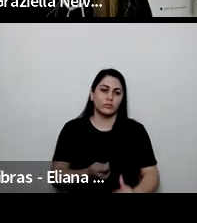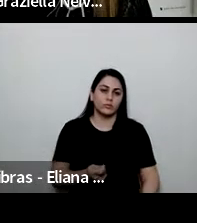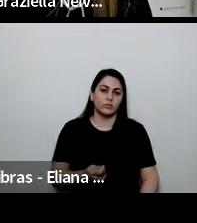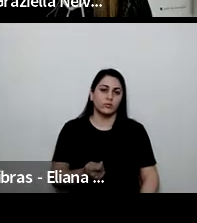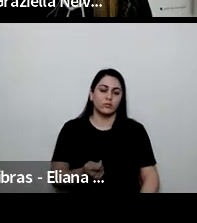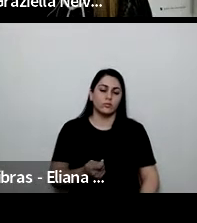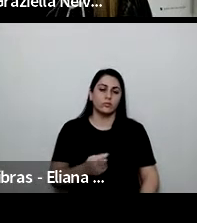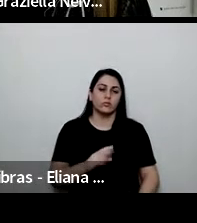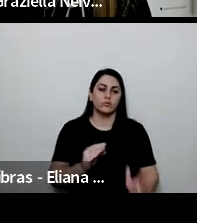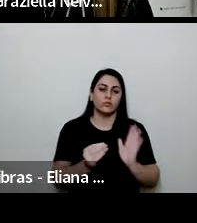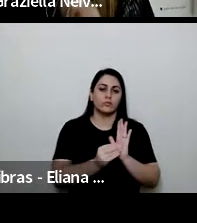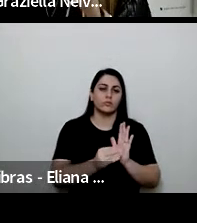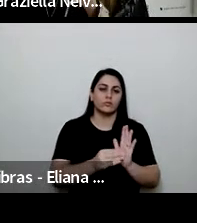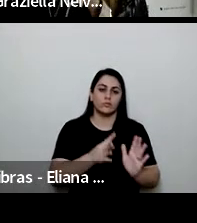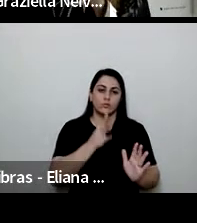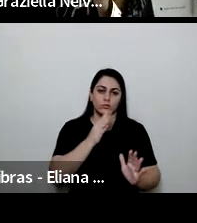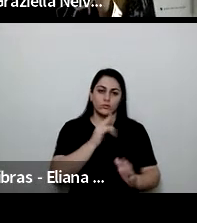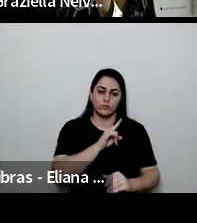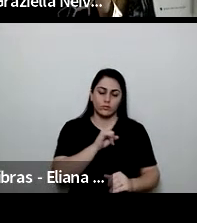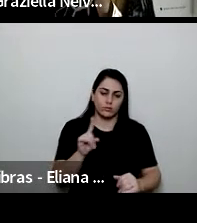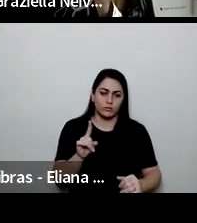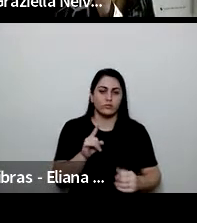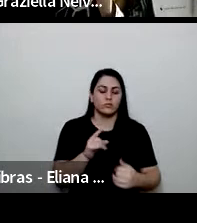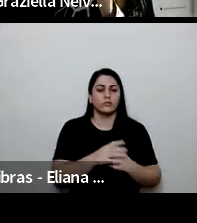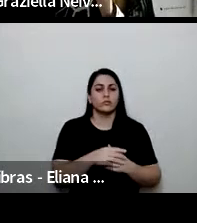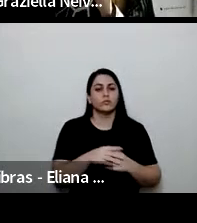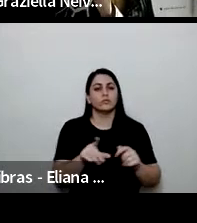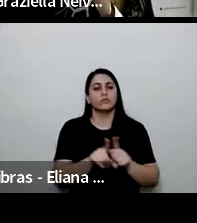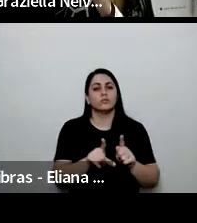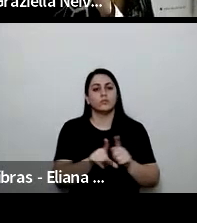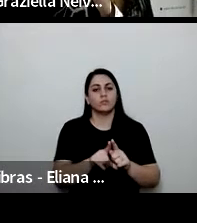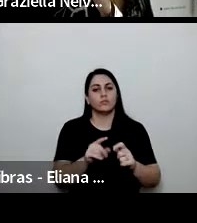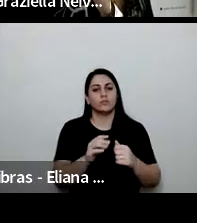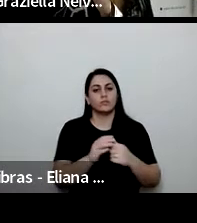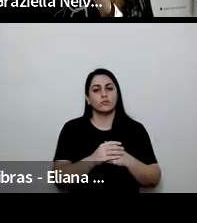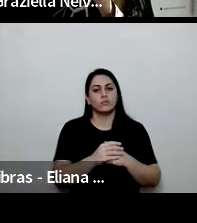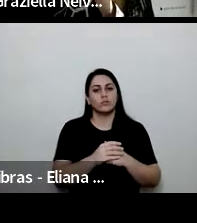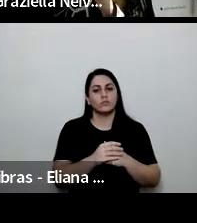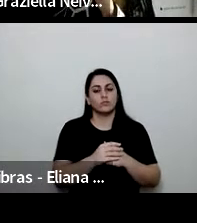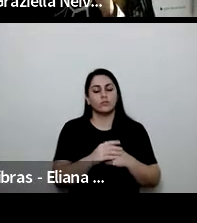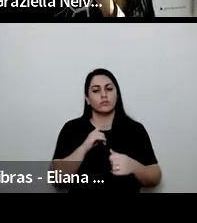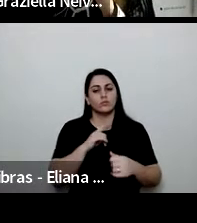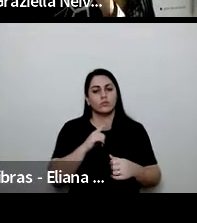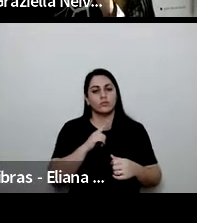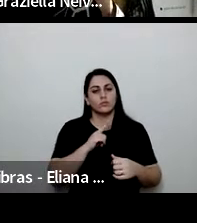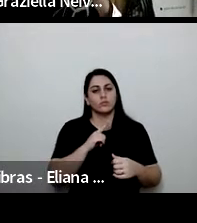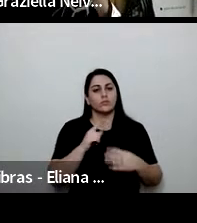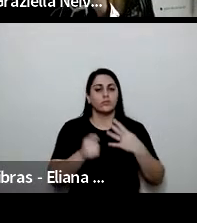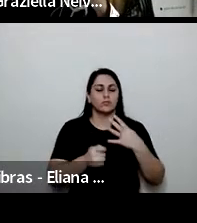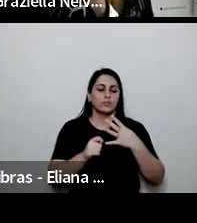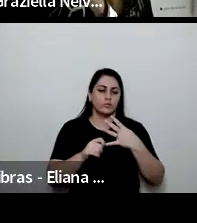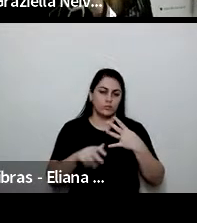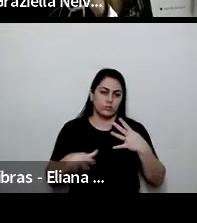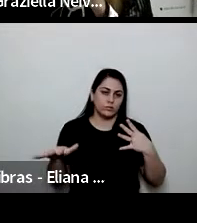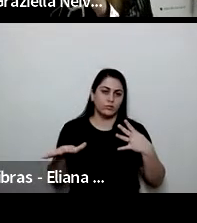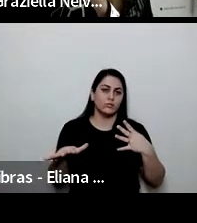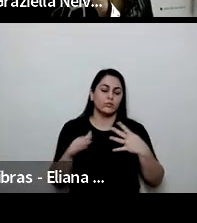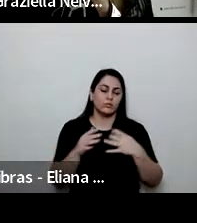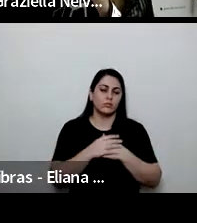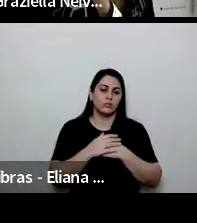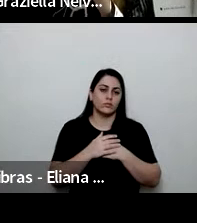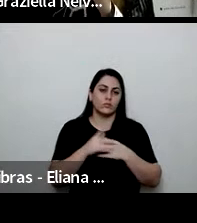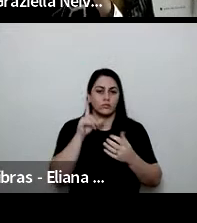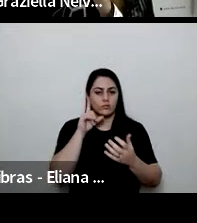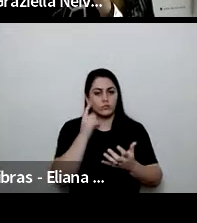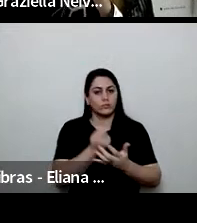pelo não conhecimento do agravo de instrumento e junta é fundamentos jurídicos e jurisprudência no sentido de que O